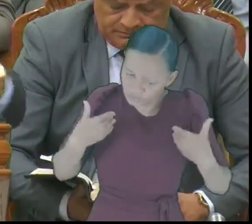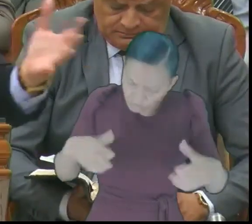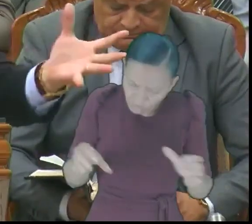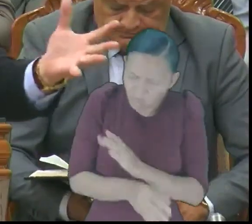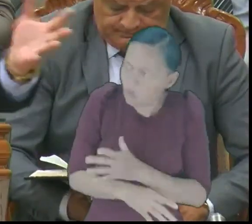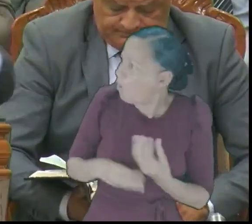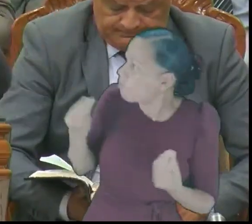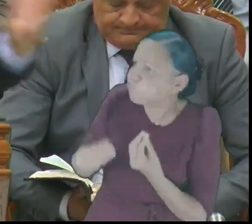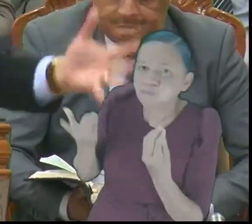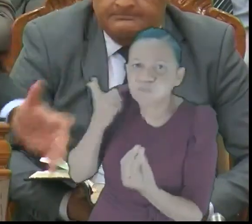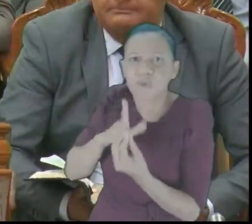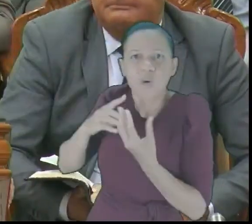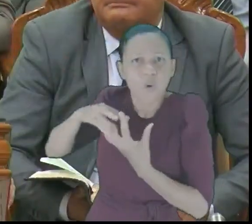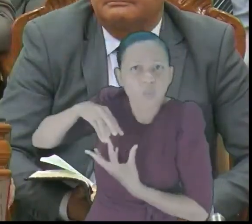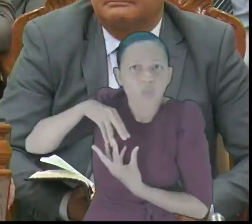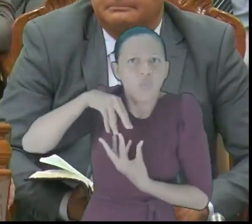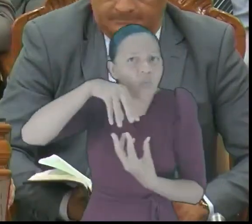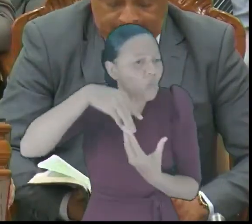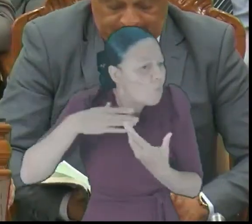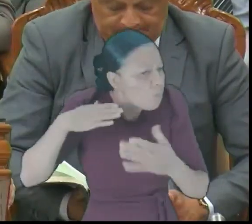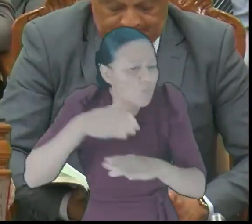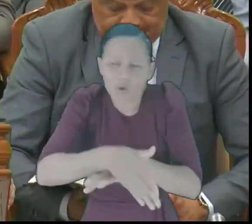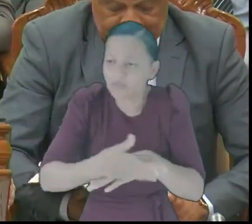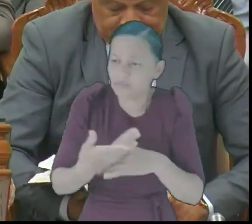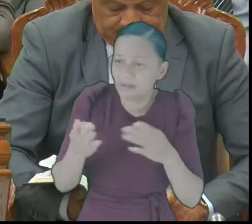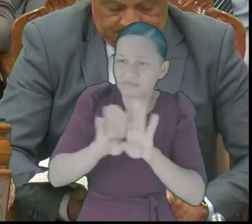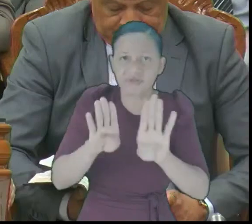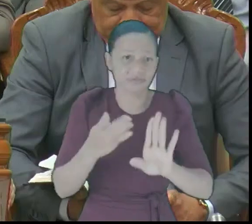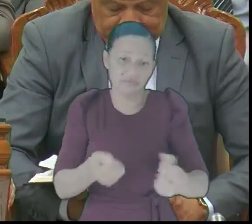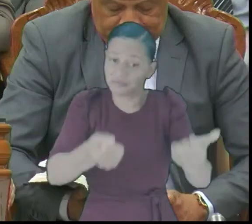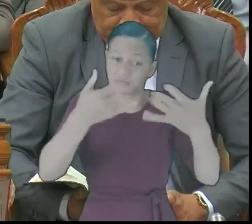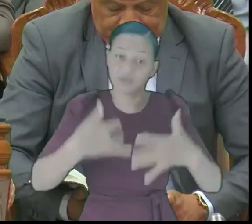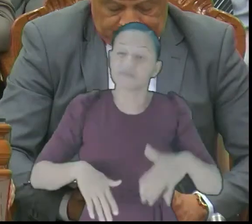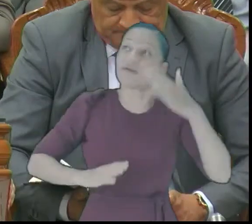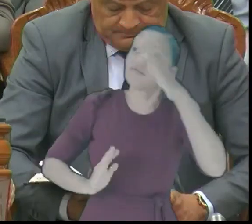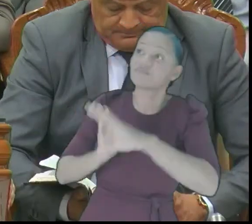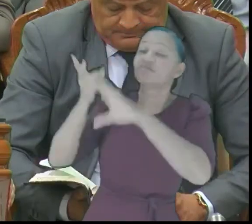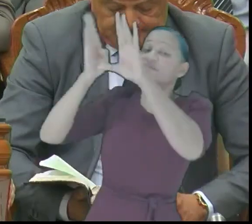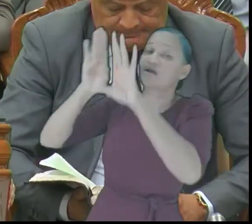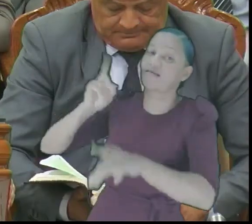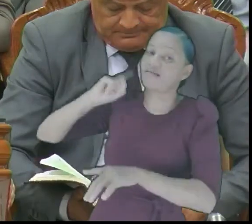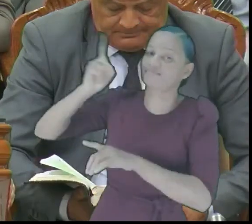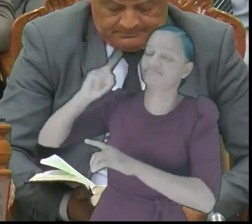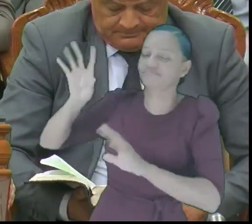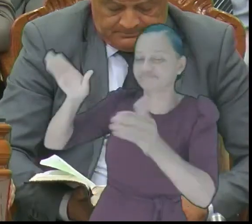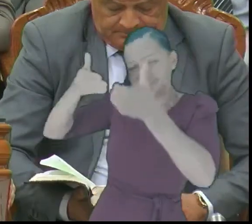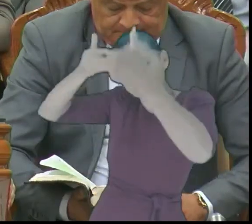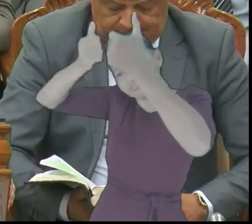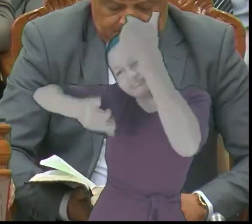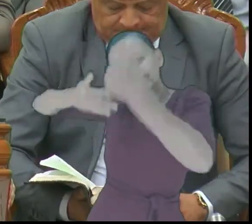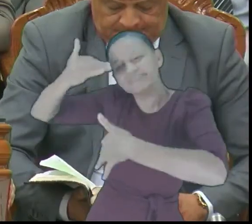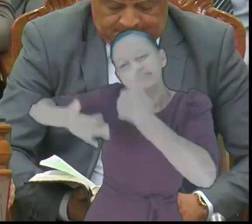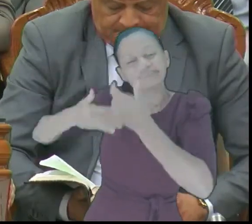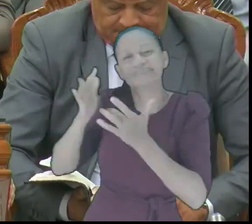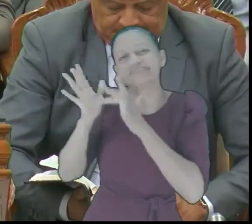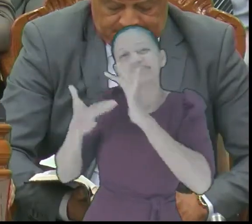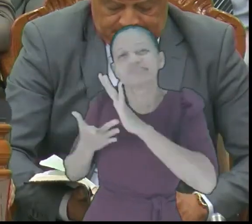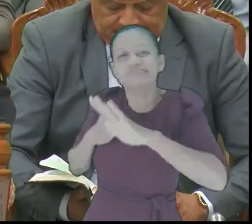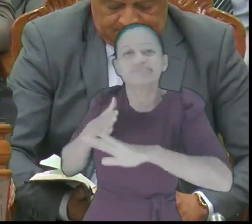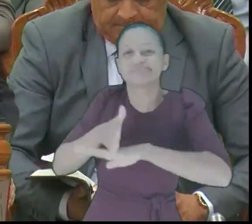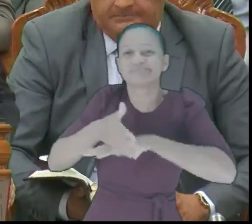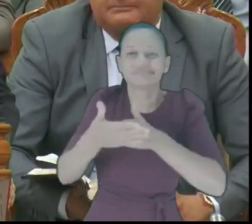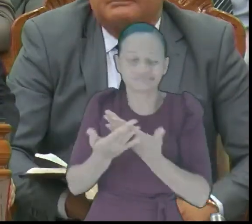Mas como foi que o senhor entrou com as portas fechadas? Não me peça explicação. Quando você chegar lá em cima, você vai saber como é que Jesus entrou com as